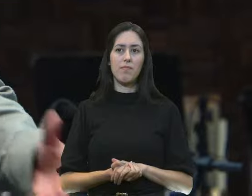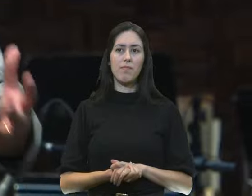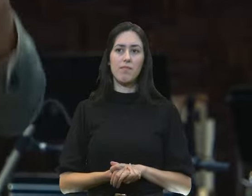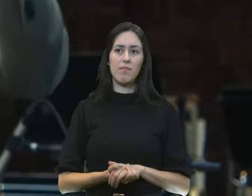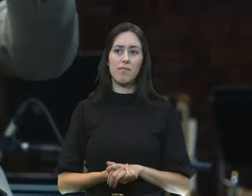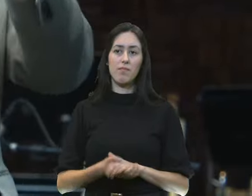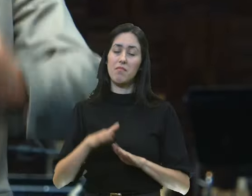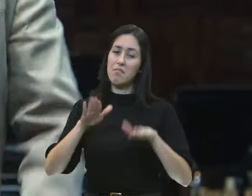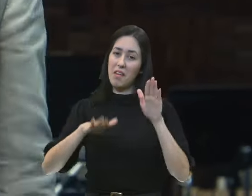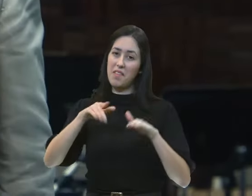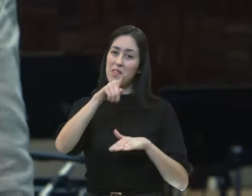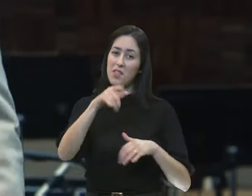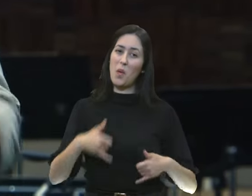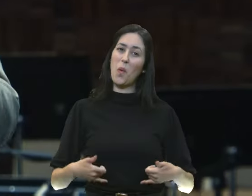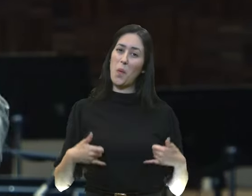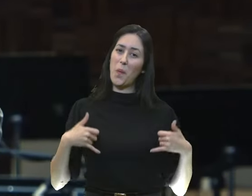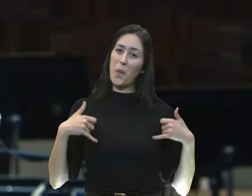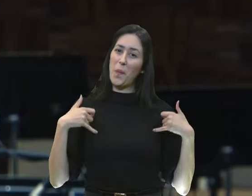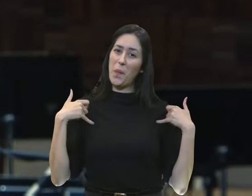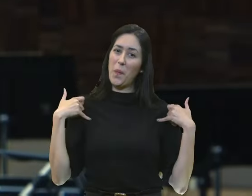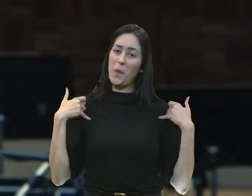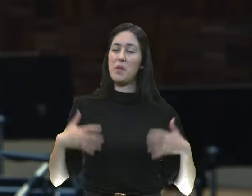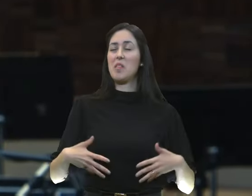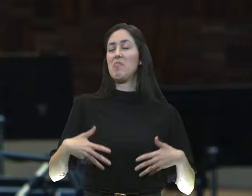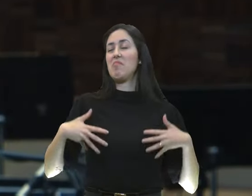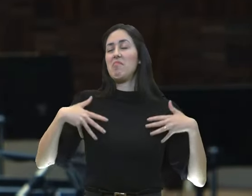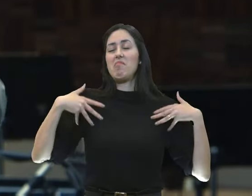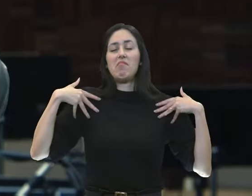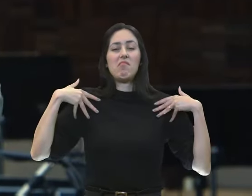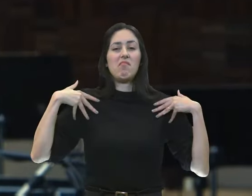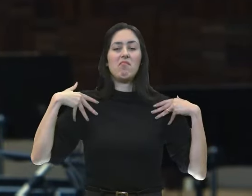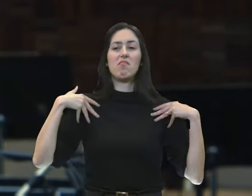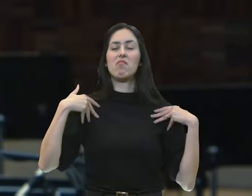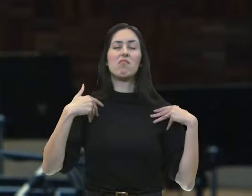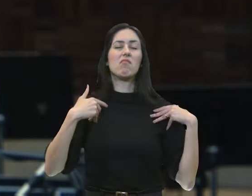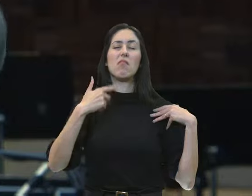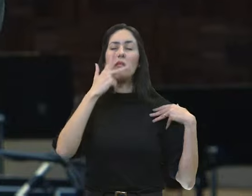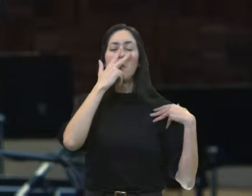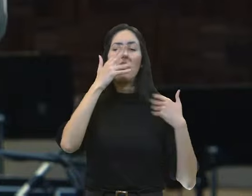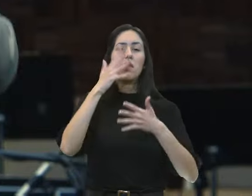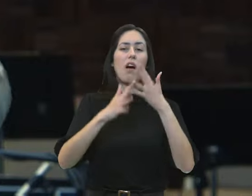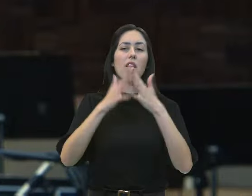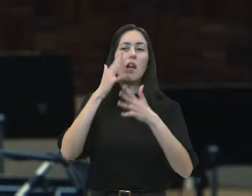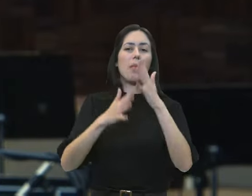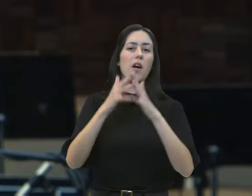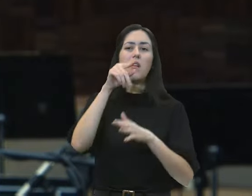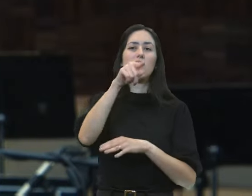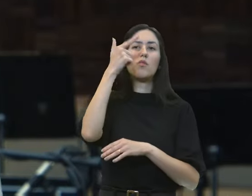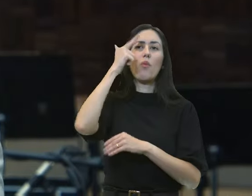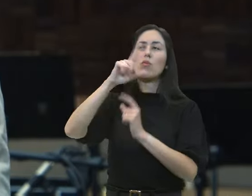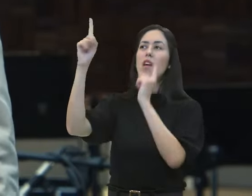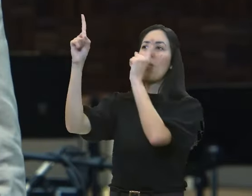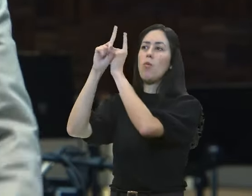talvez até o orgulho da gente impeça a gente de se levantar e de ir na direção de Jesus. O que é que